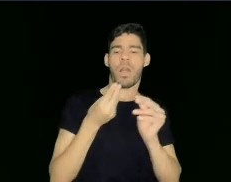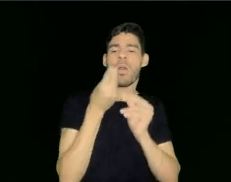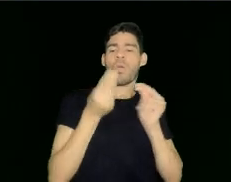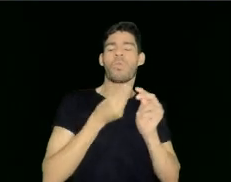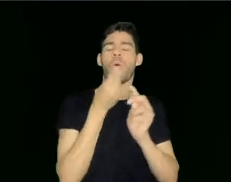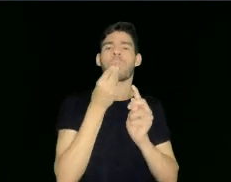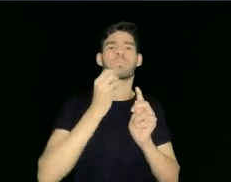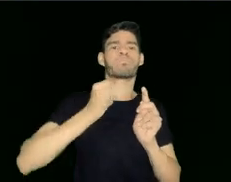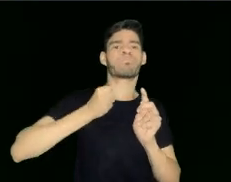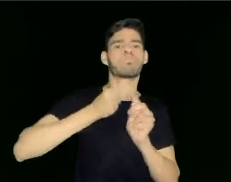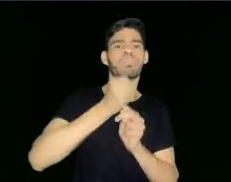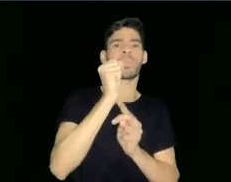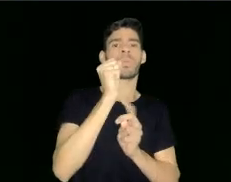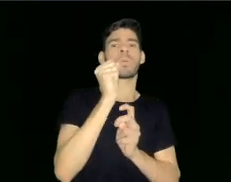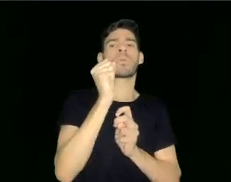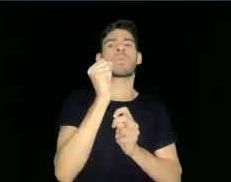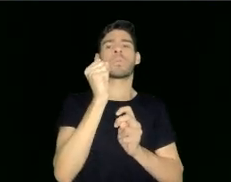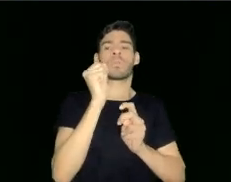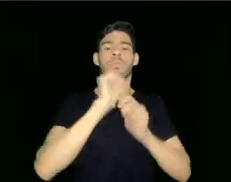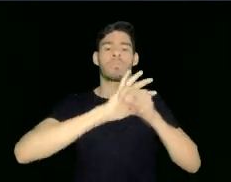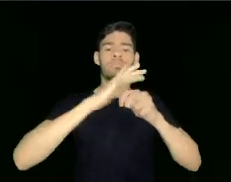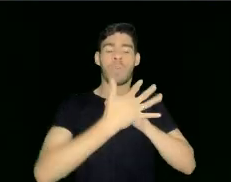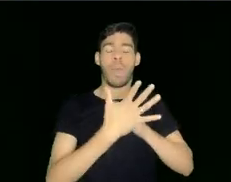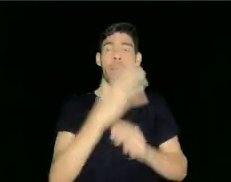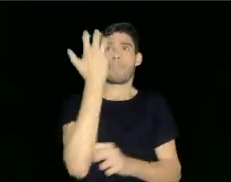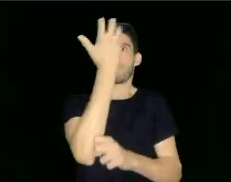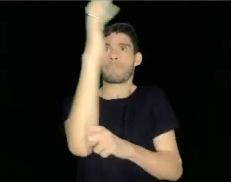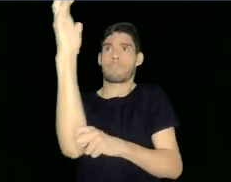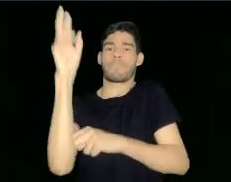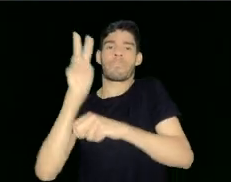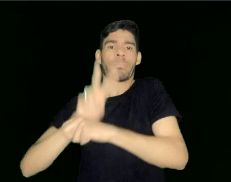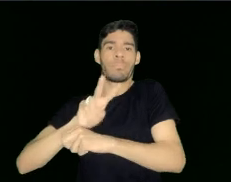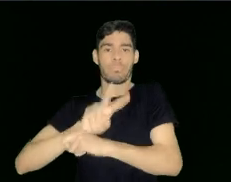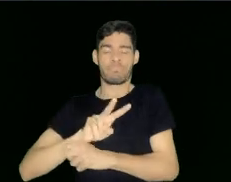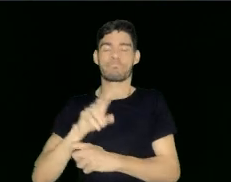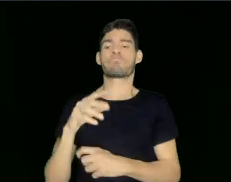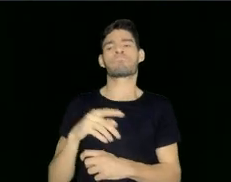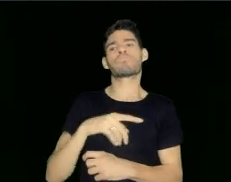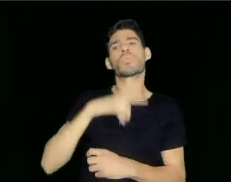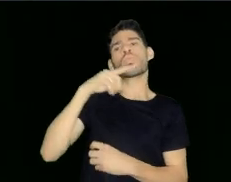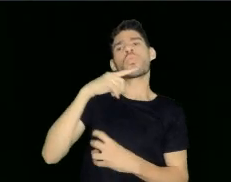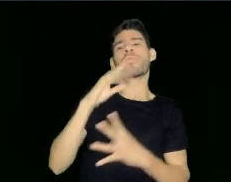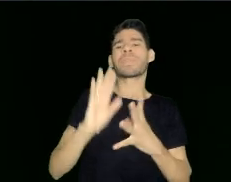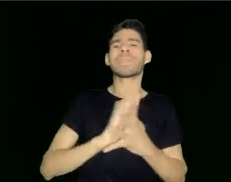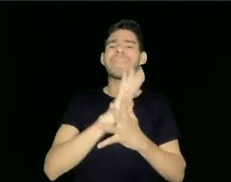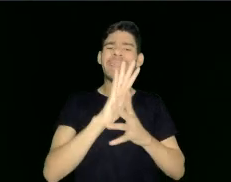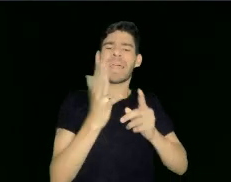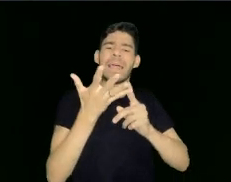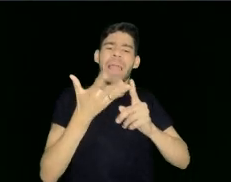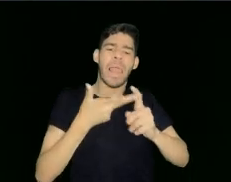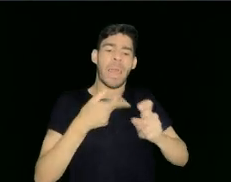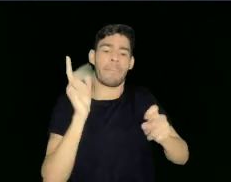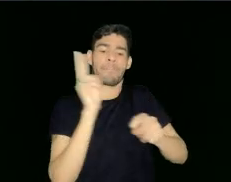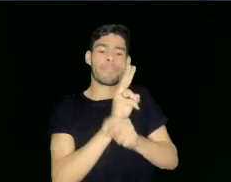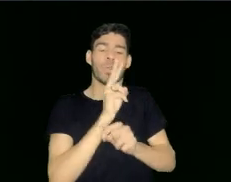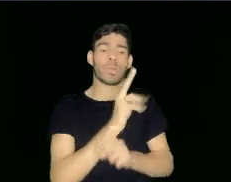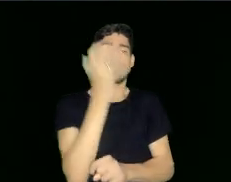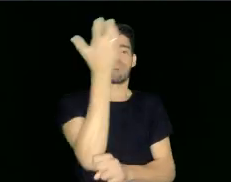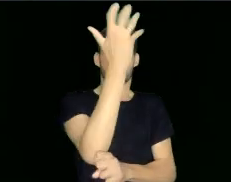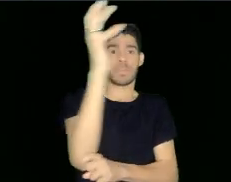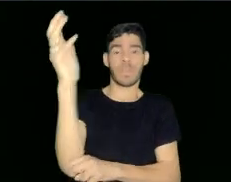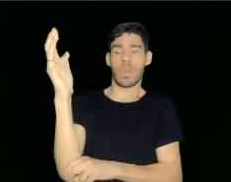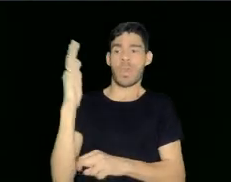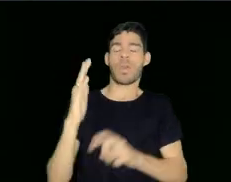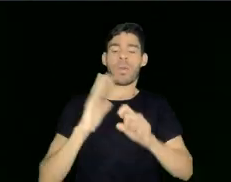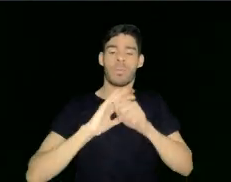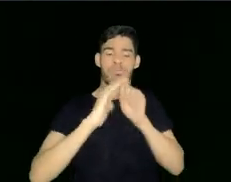vamos falar de maneira breve sobre impactos da pandemia na proteção do meio ambiente. Não há dúvida de que as questões